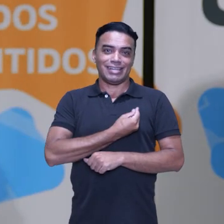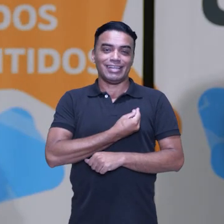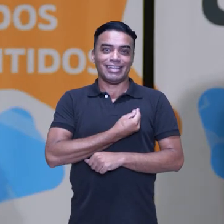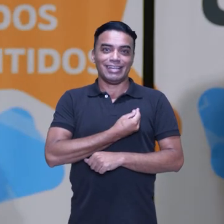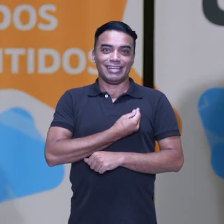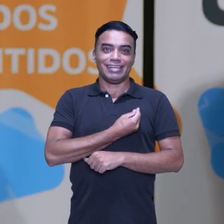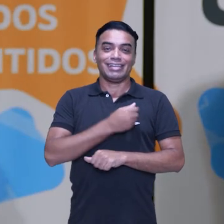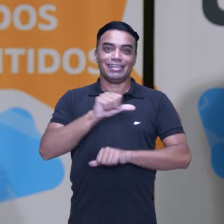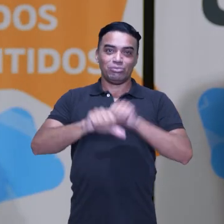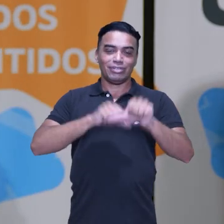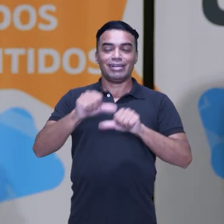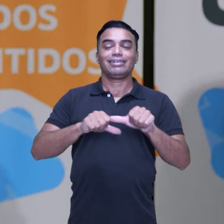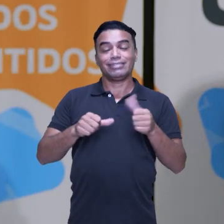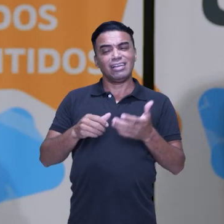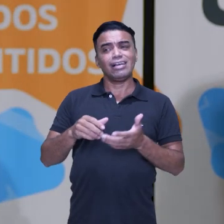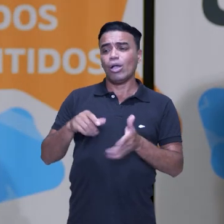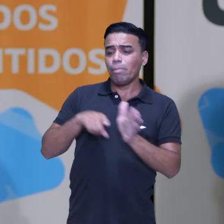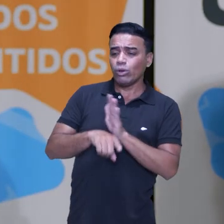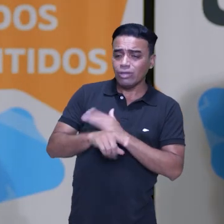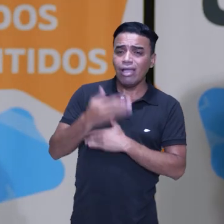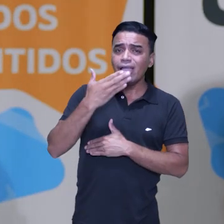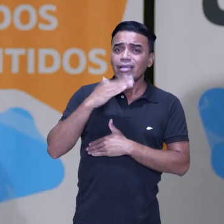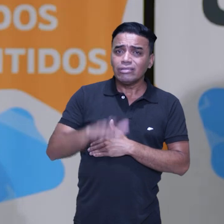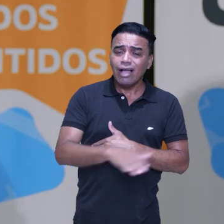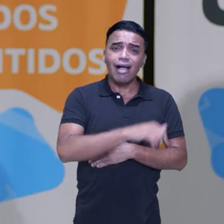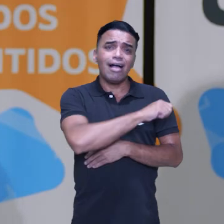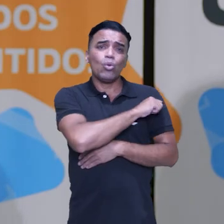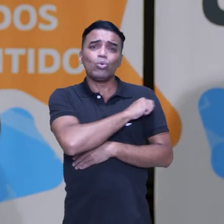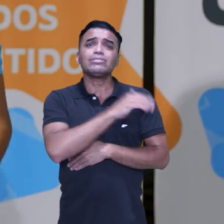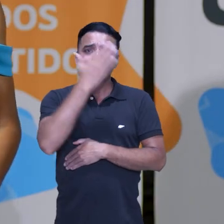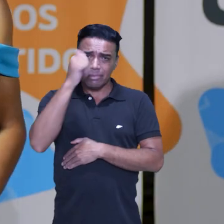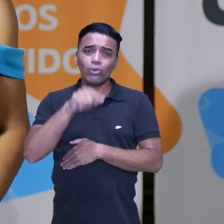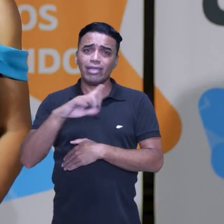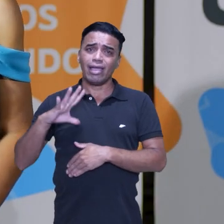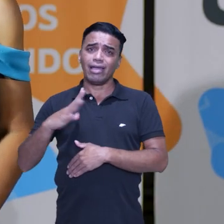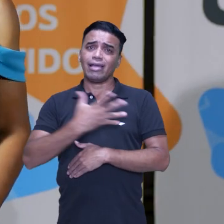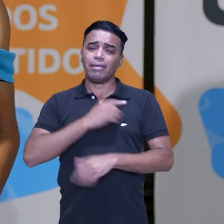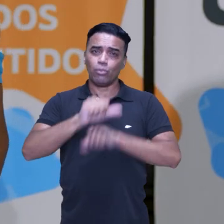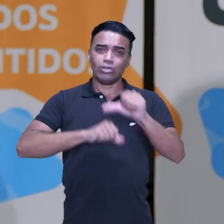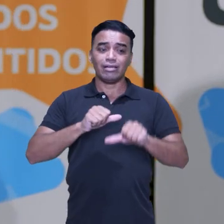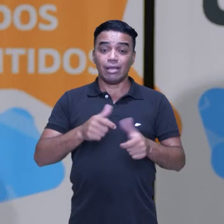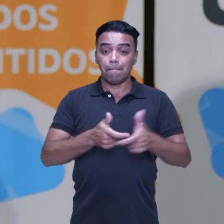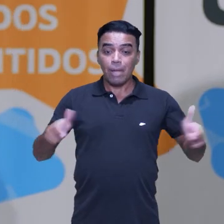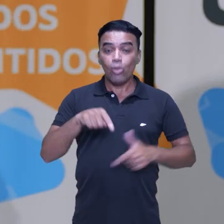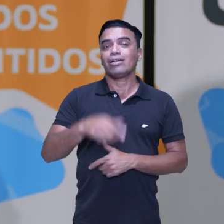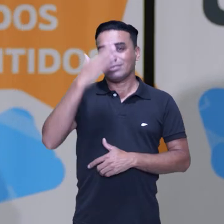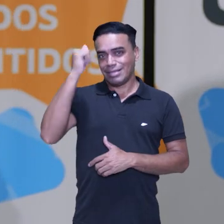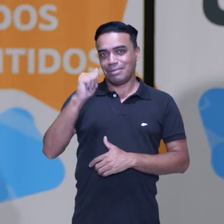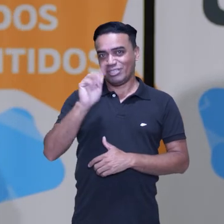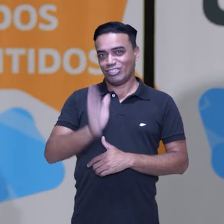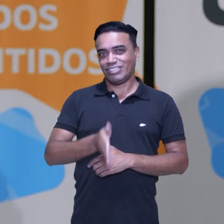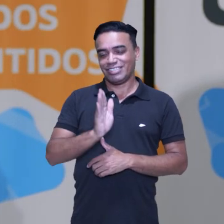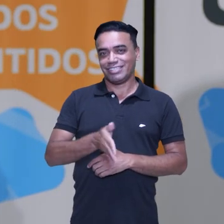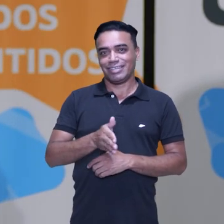aula perguntando para os meninos se eles sabiam o que é transição de gênero. E a maioria deles soube falar o que era.